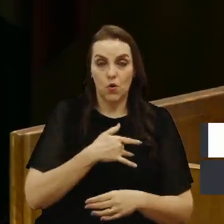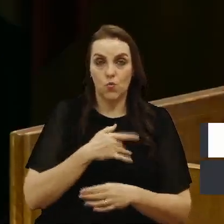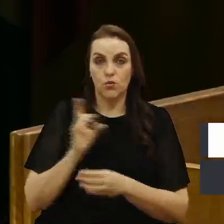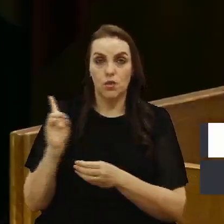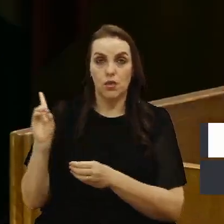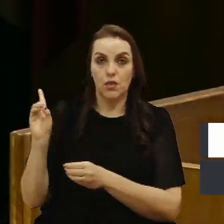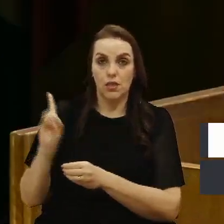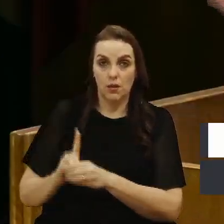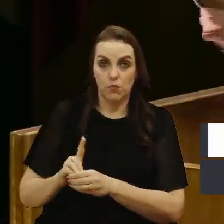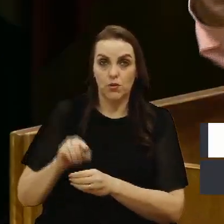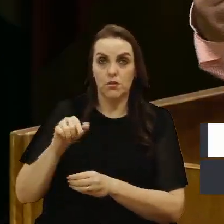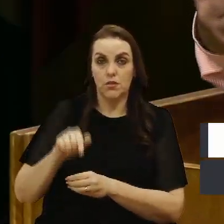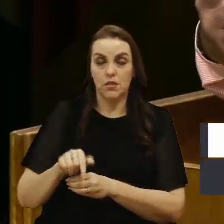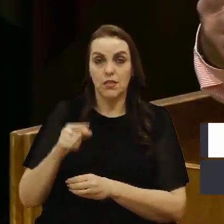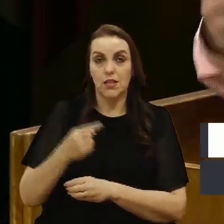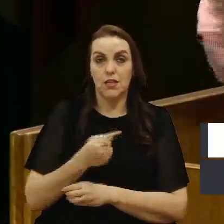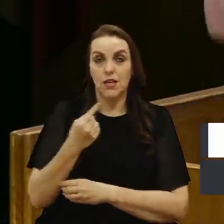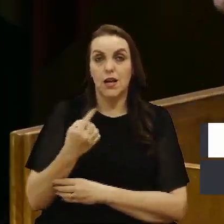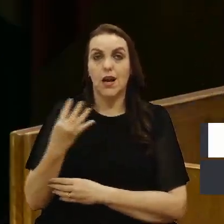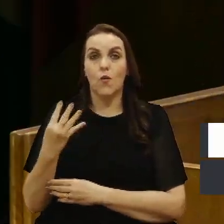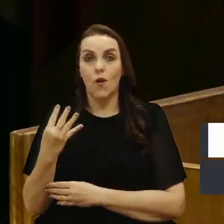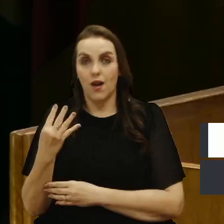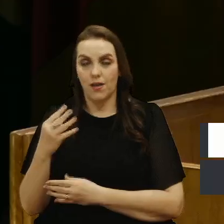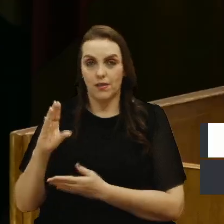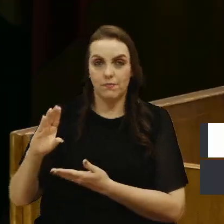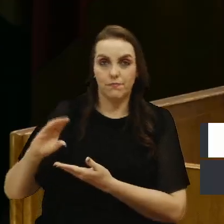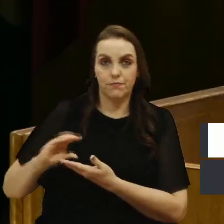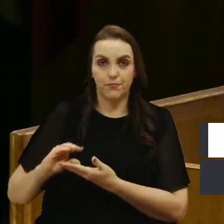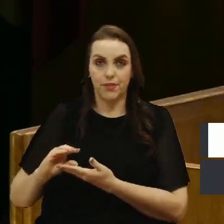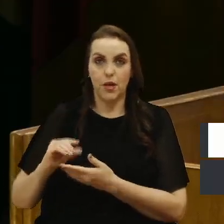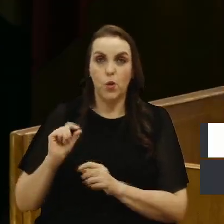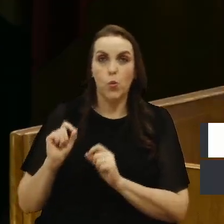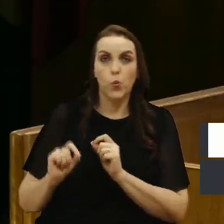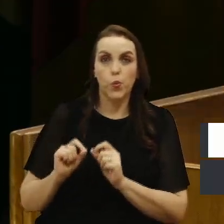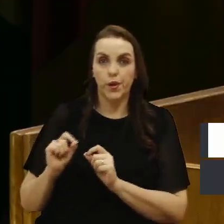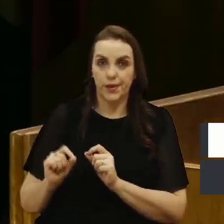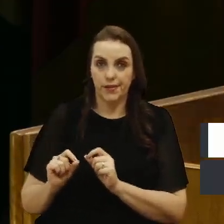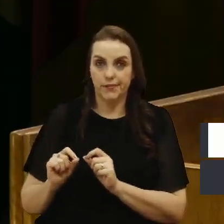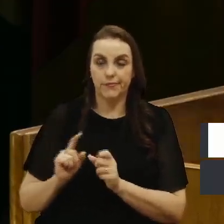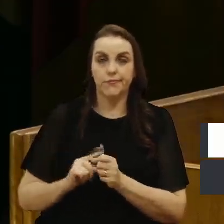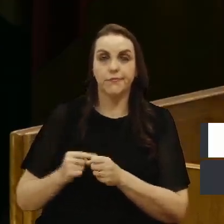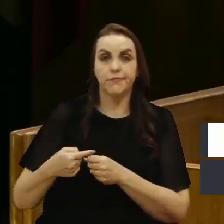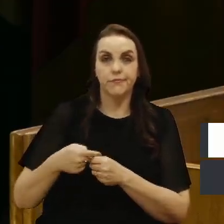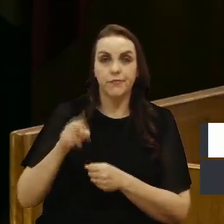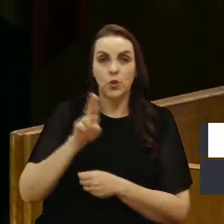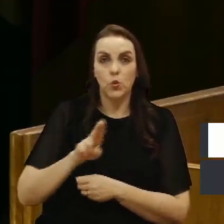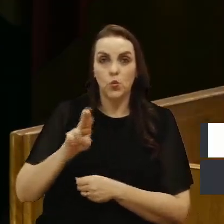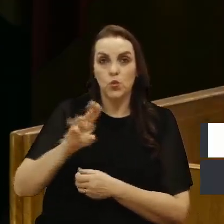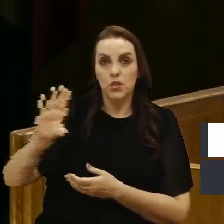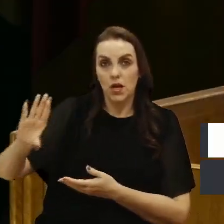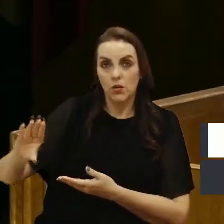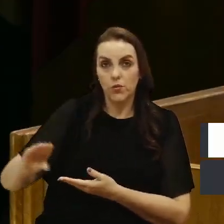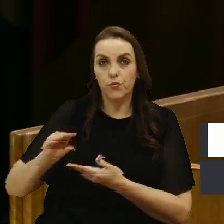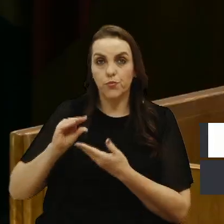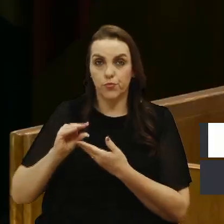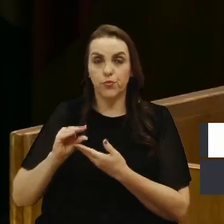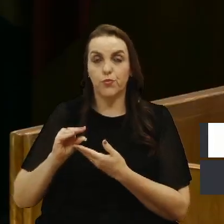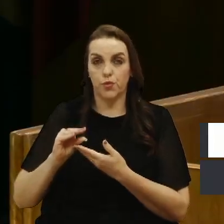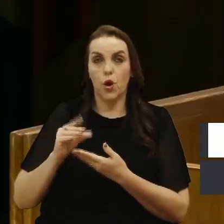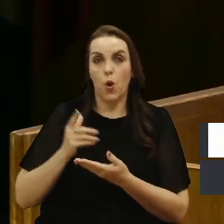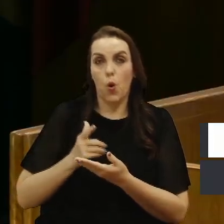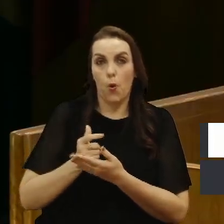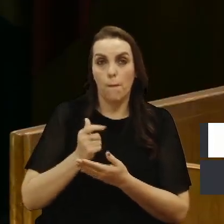município uma 14ª parcela, que serve para quê? O município pode utilizar esse recurso para compra